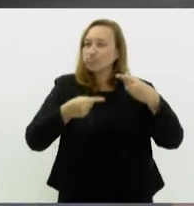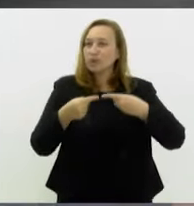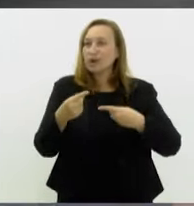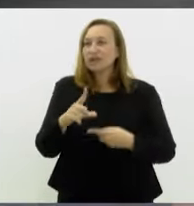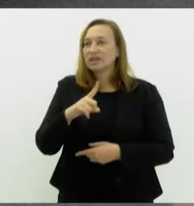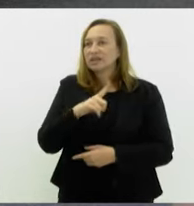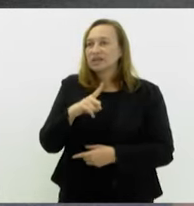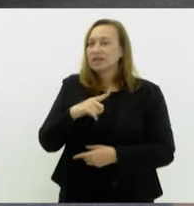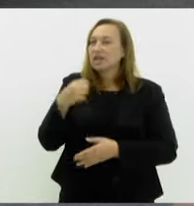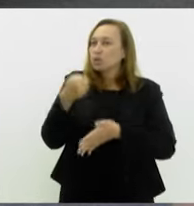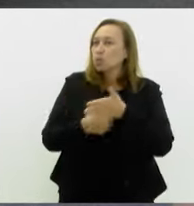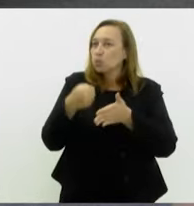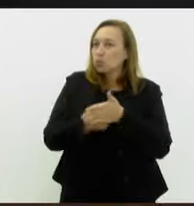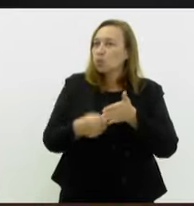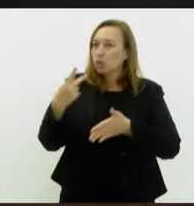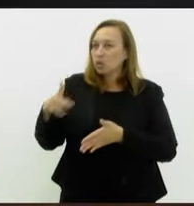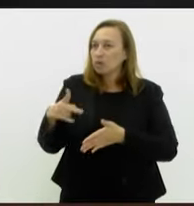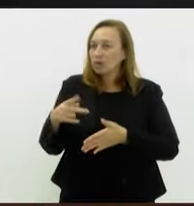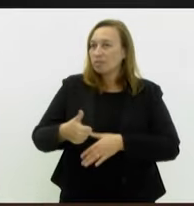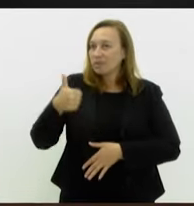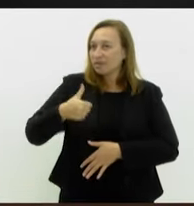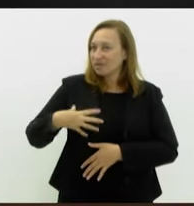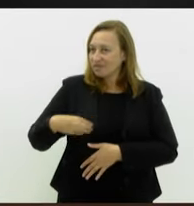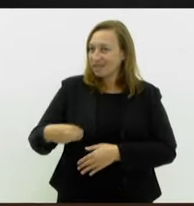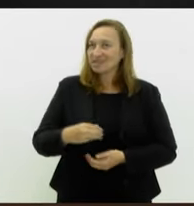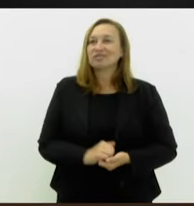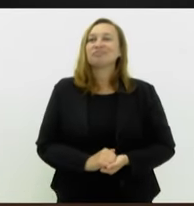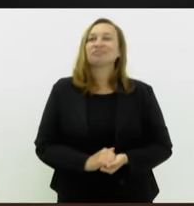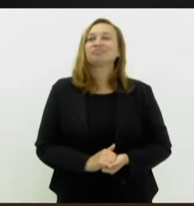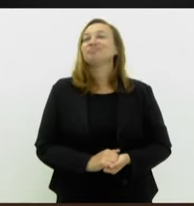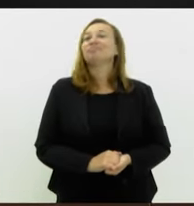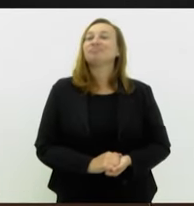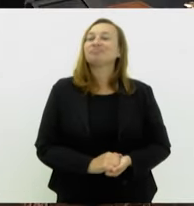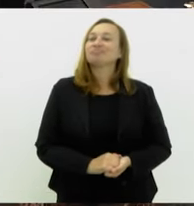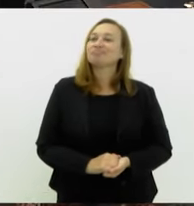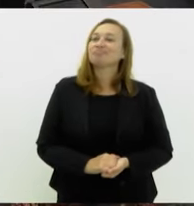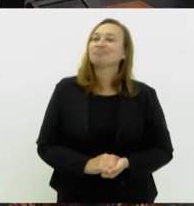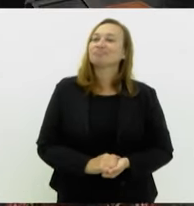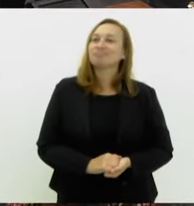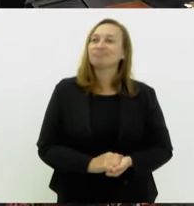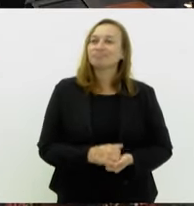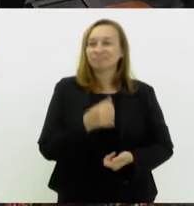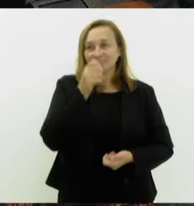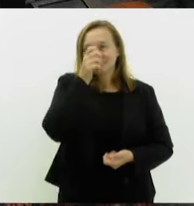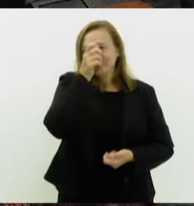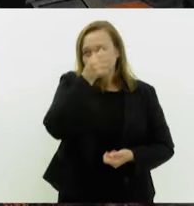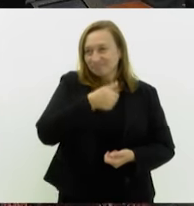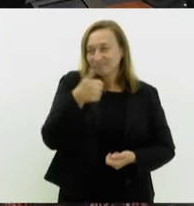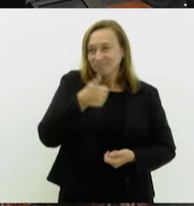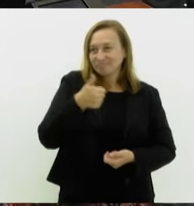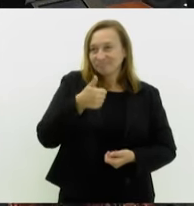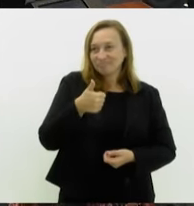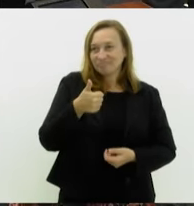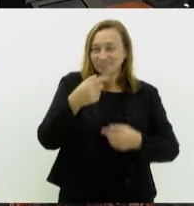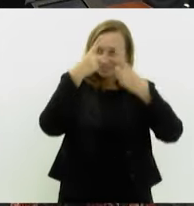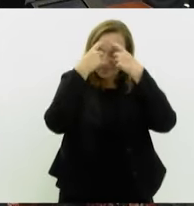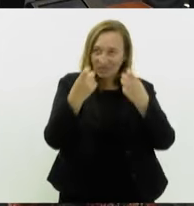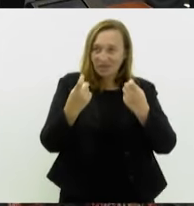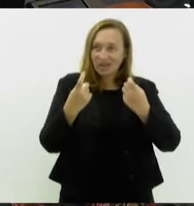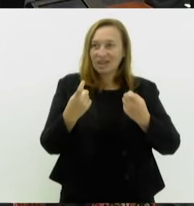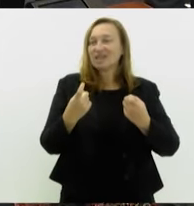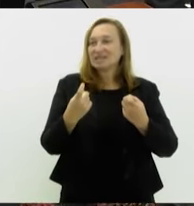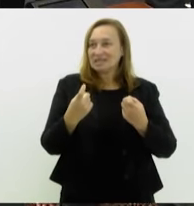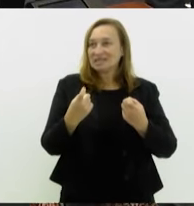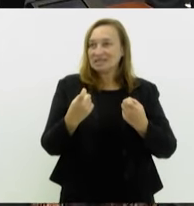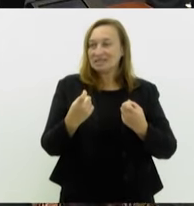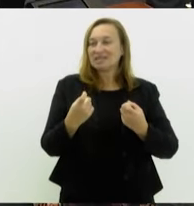e da sua luta Quando teve sua primeira filha Ah sim foi minha primeira grande violência política de gênero